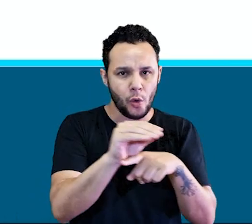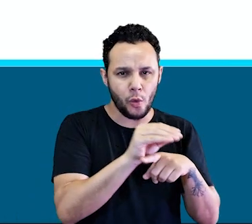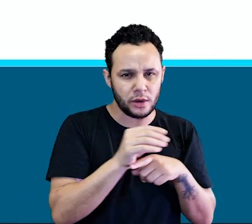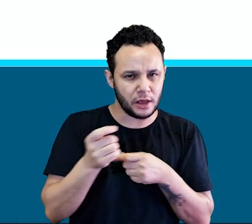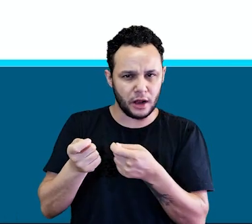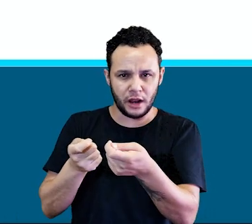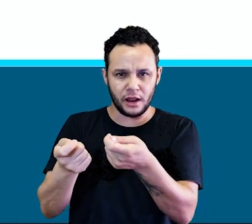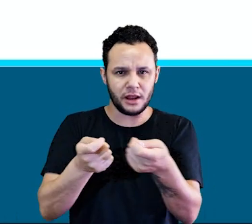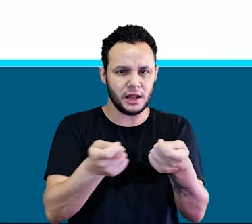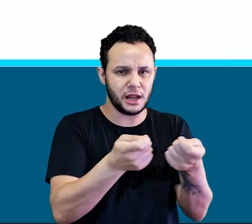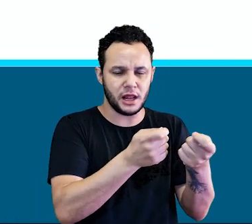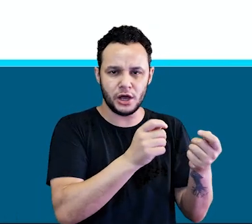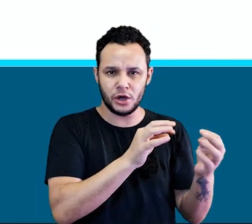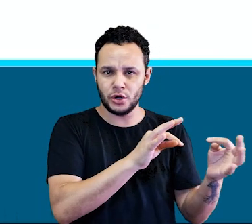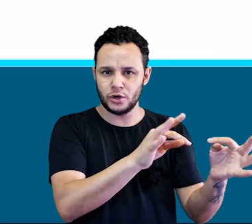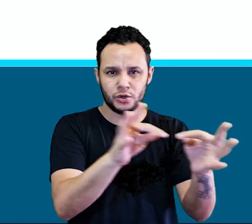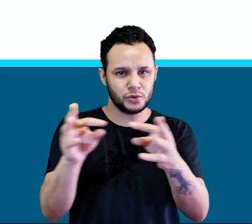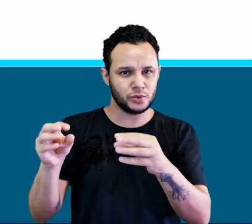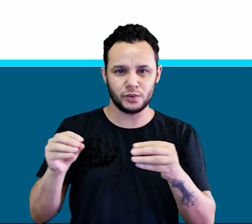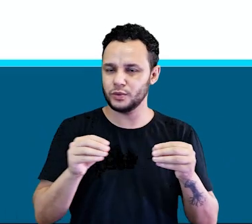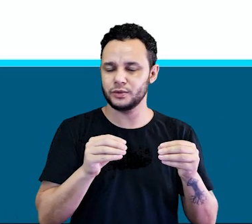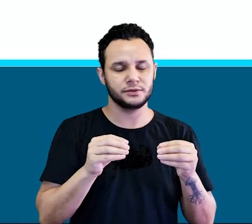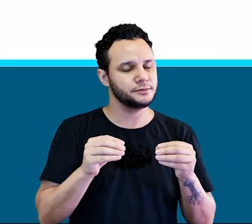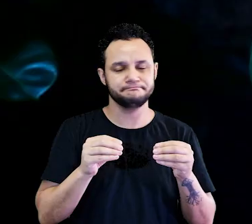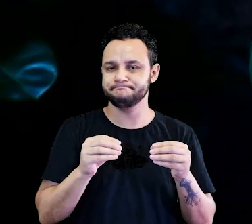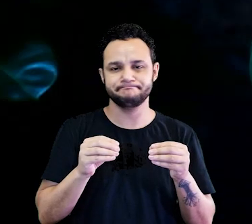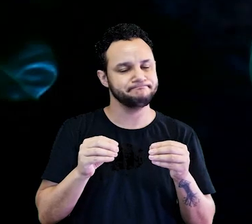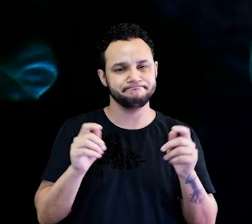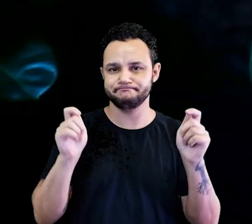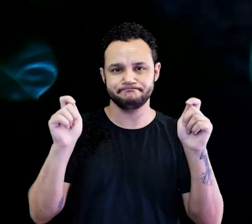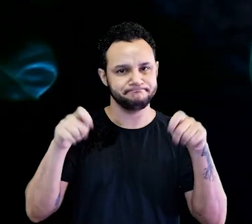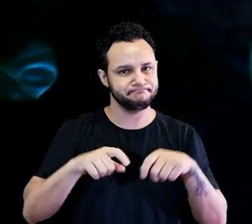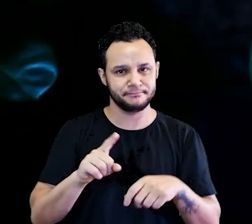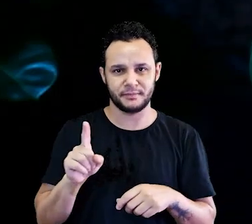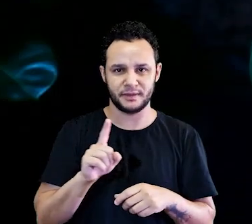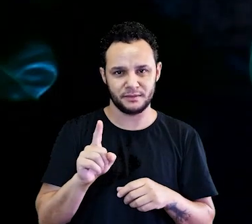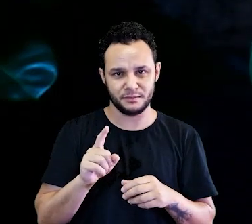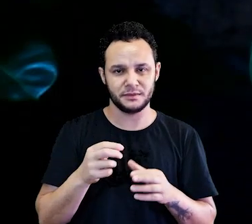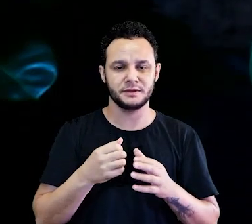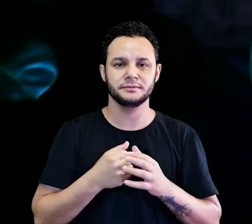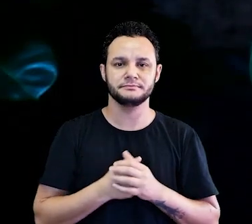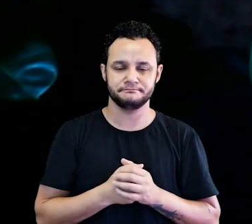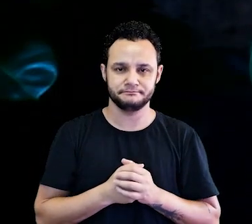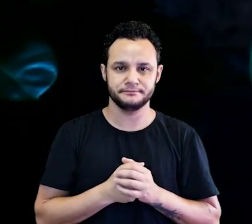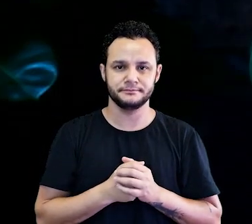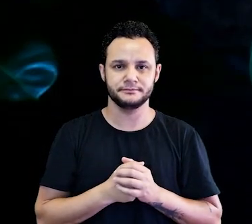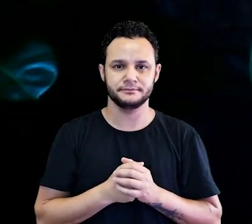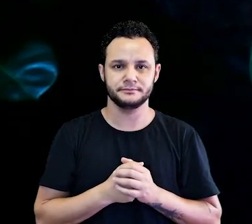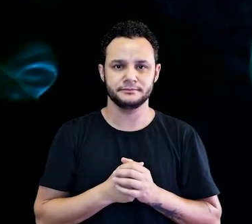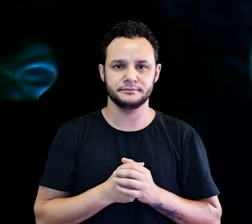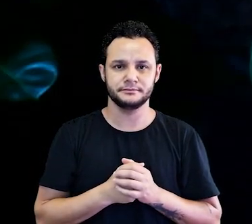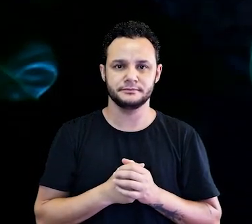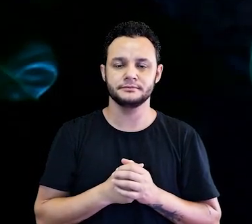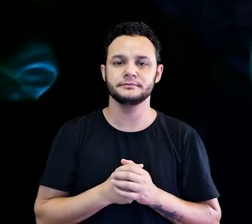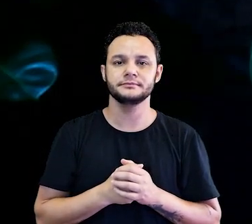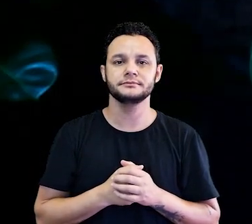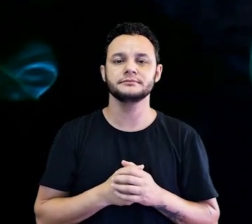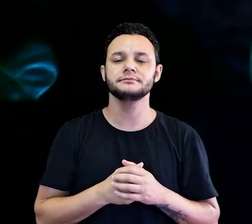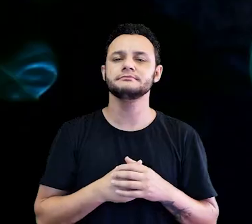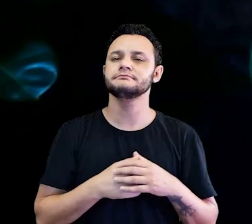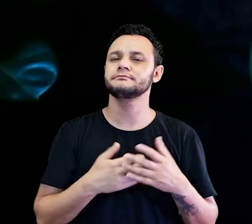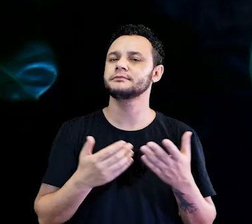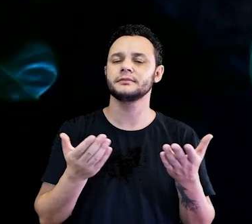consegue atender efetivamente as demandas dos estados, municípios e principalmente das escolas,